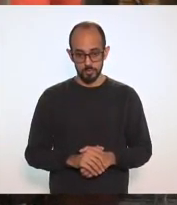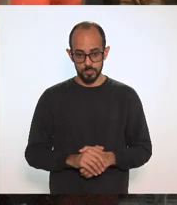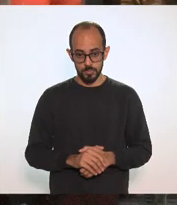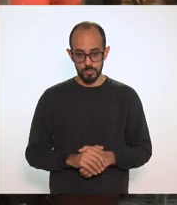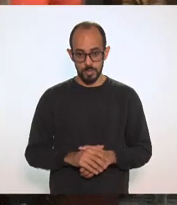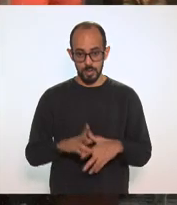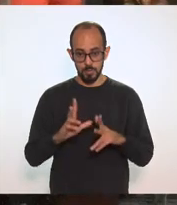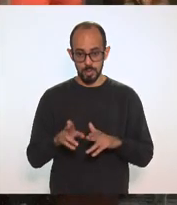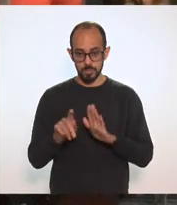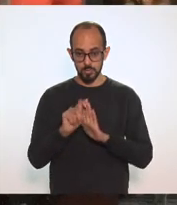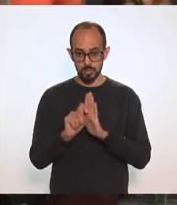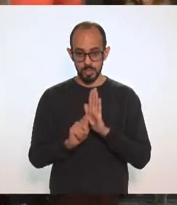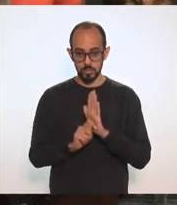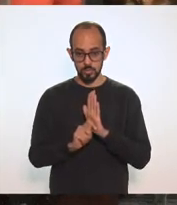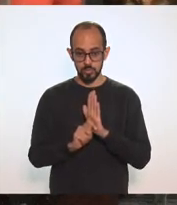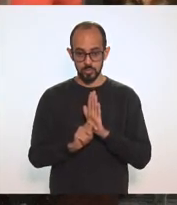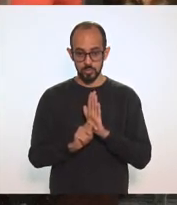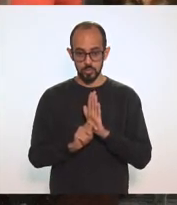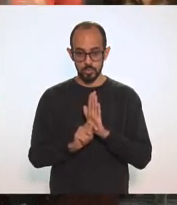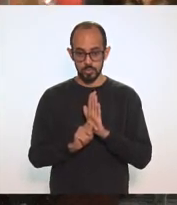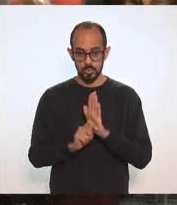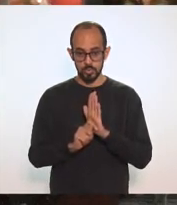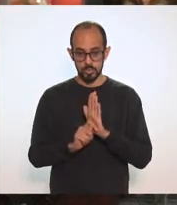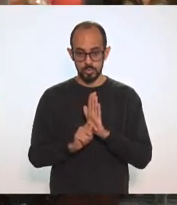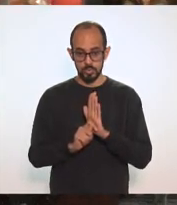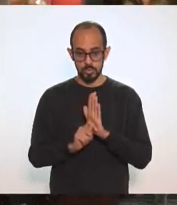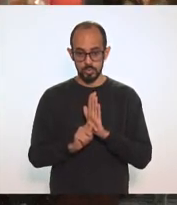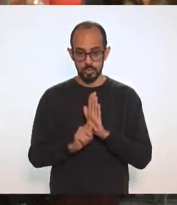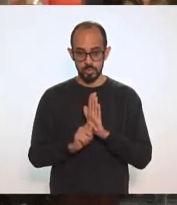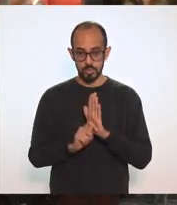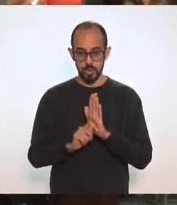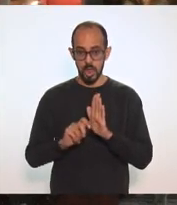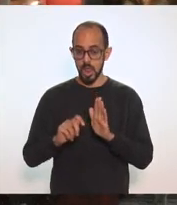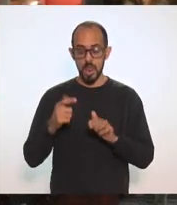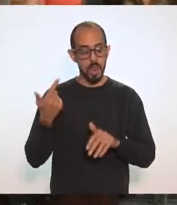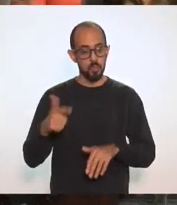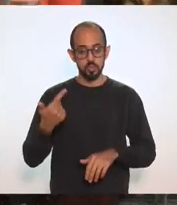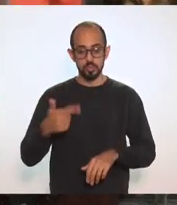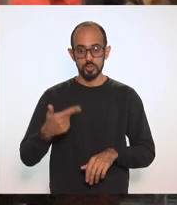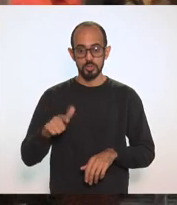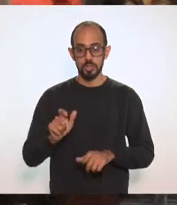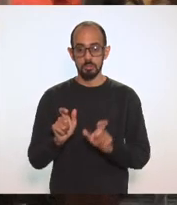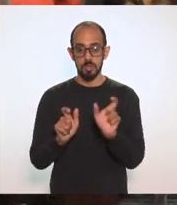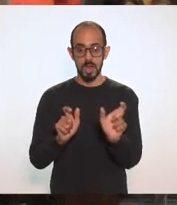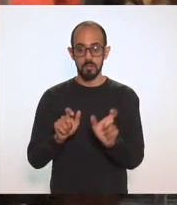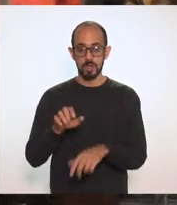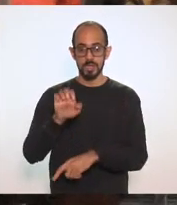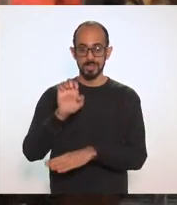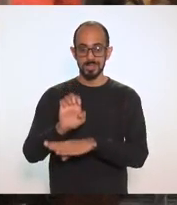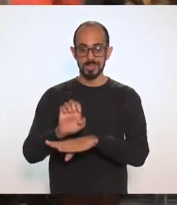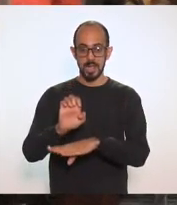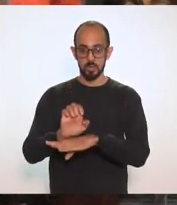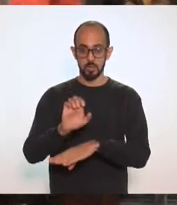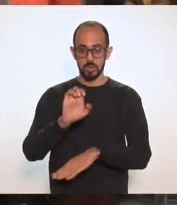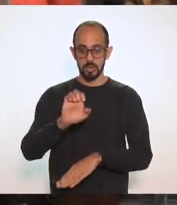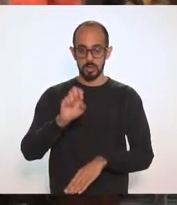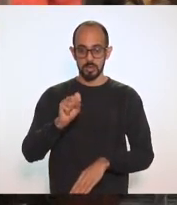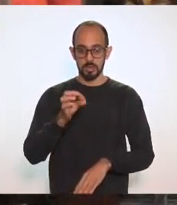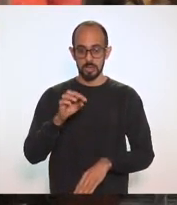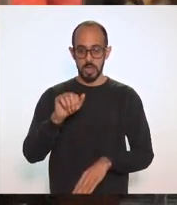texto, presidente. Não, não. Você não. Presidente. Estado. Não tinha Estado no artigo. No artigo, não. Mas por quê? Excepcionaríamos, no caso